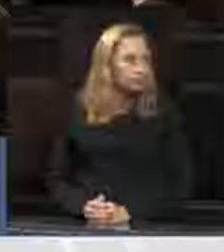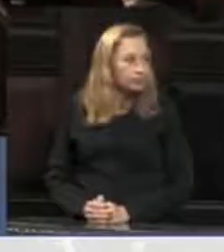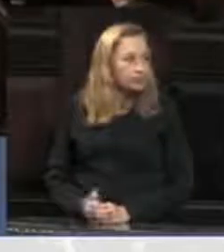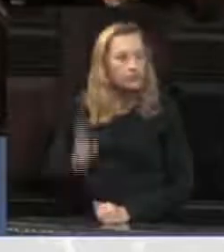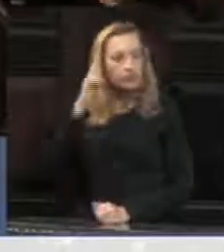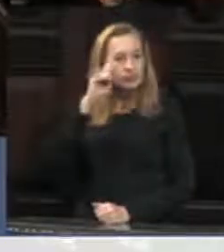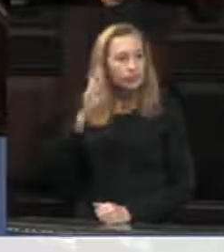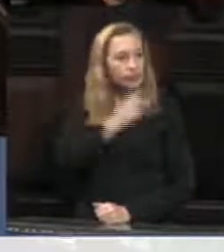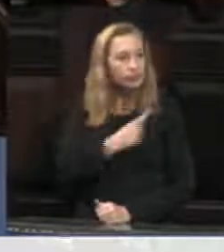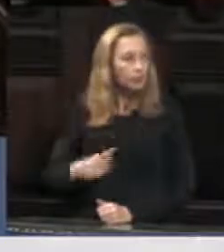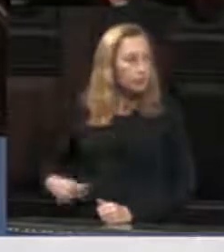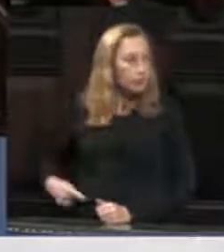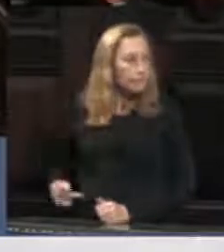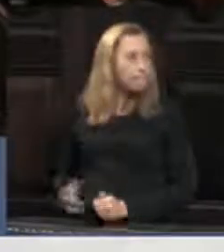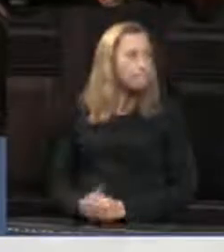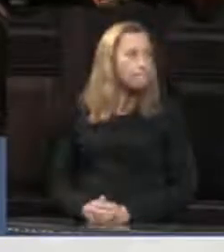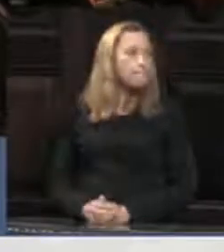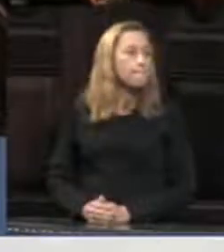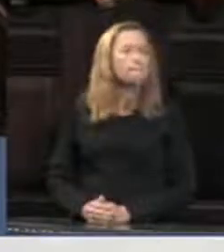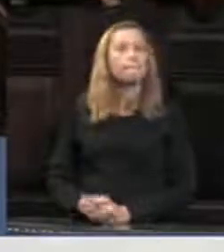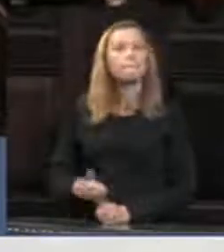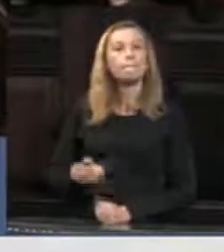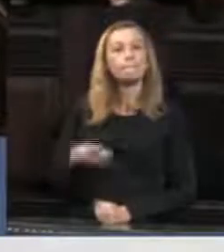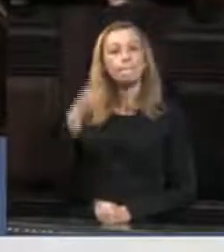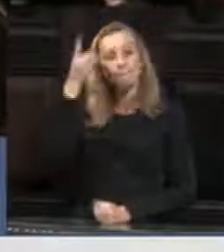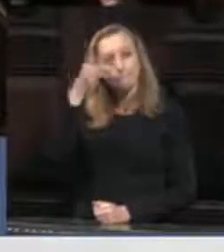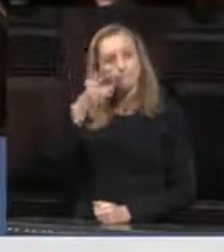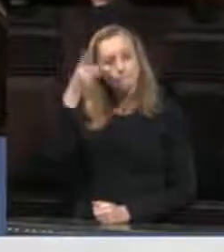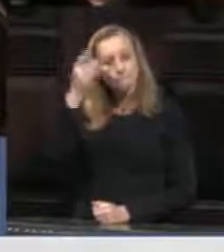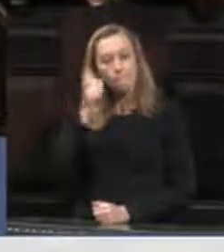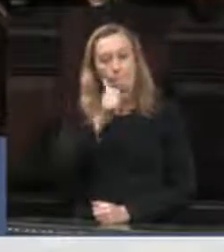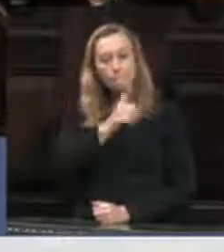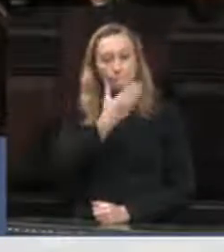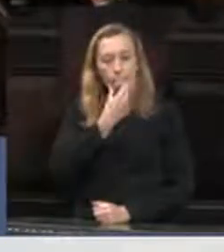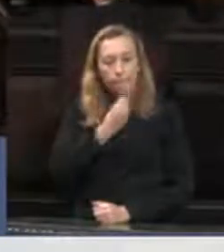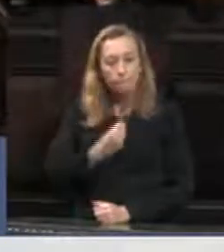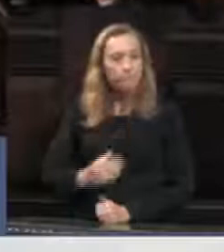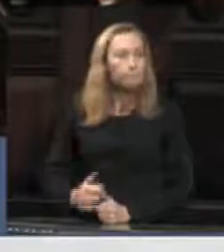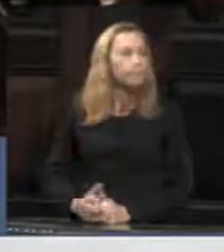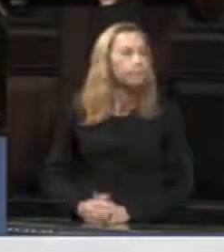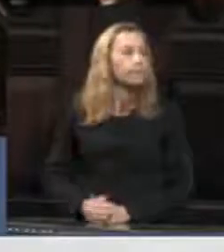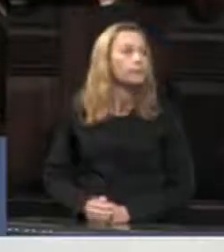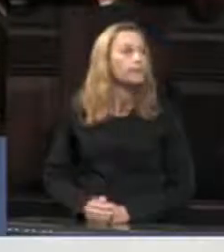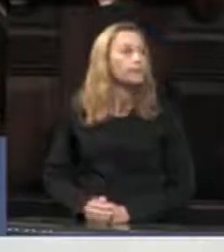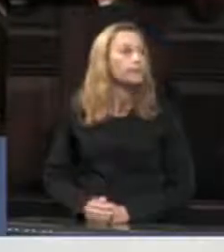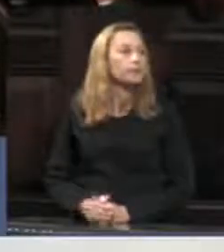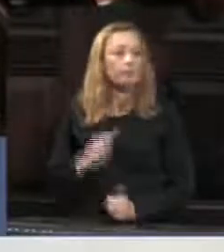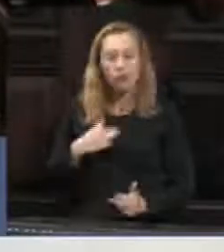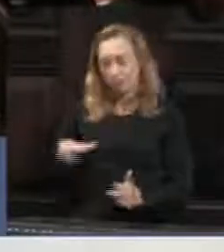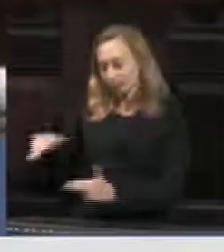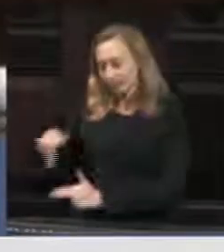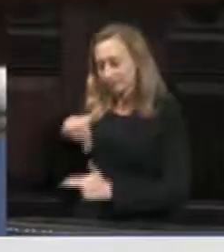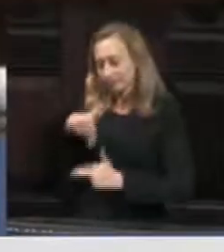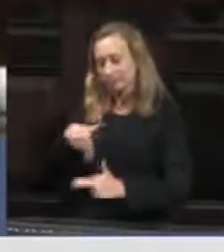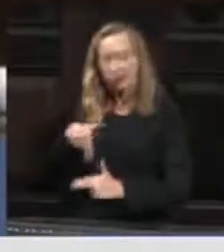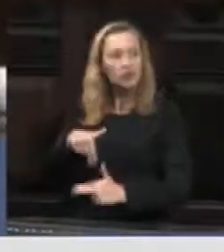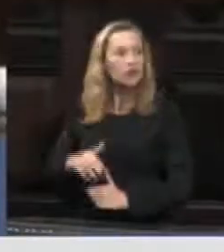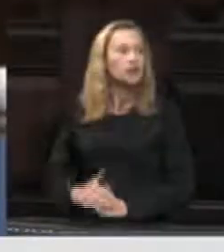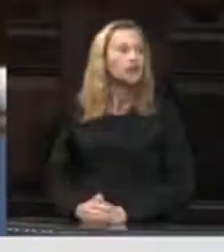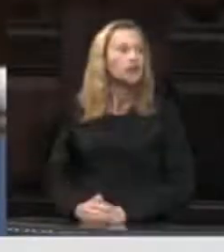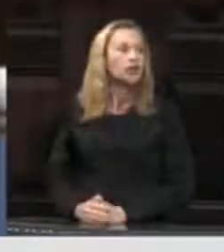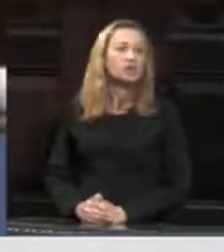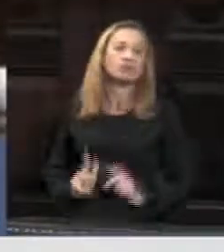senhor presidente senhores deputados companheiros companheiras venho a esta tribuna como os meus